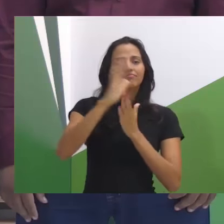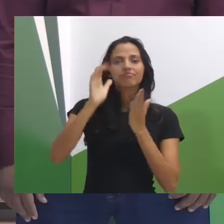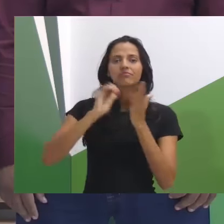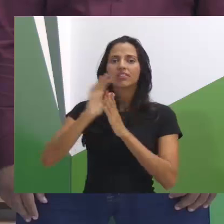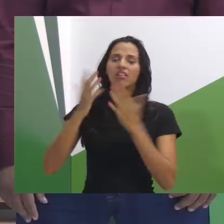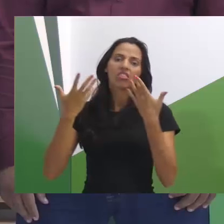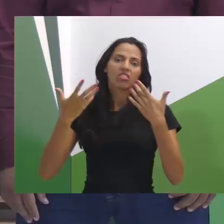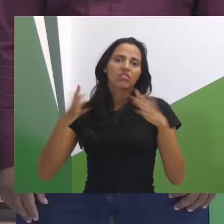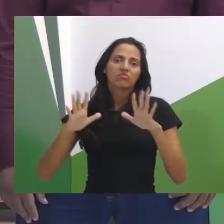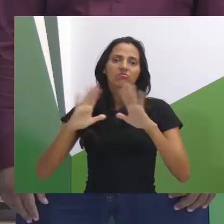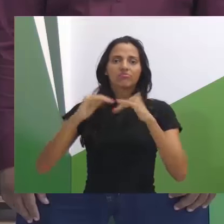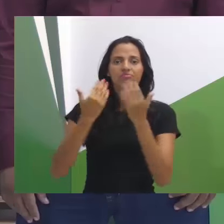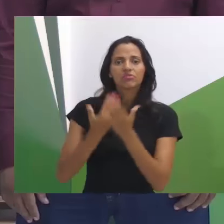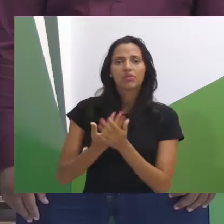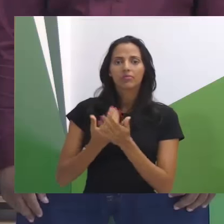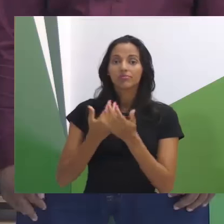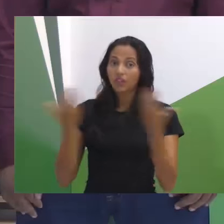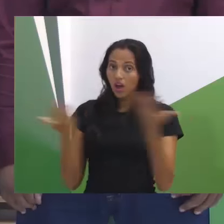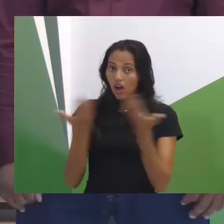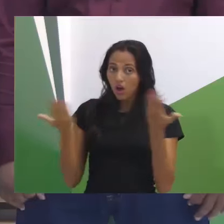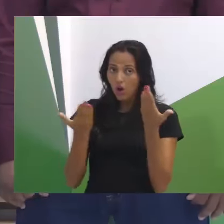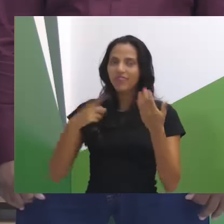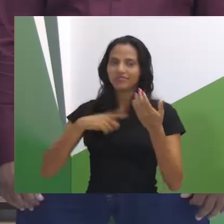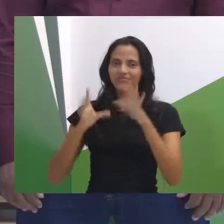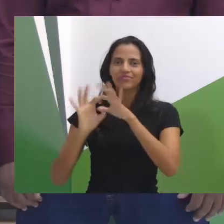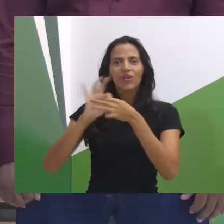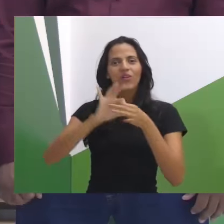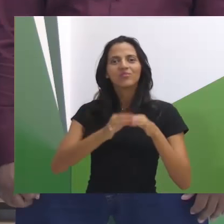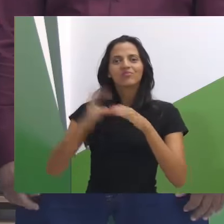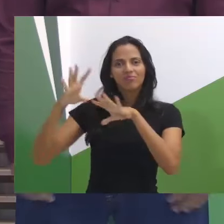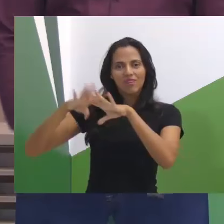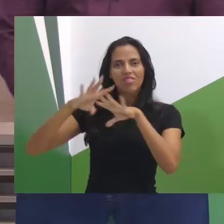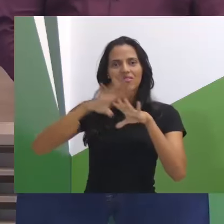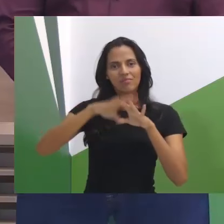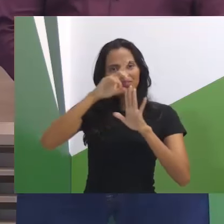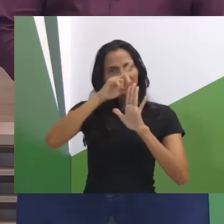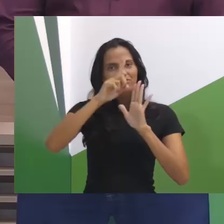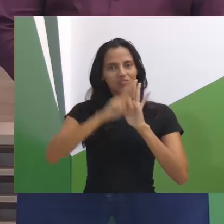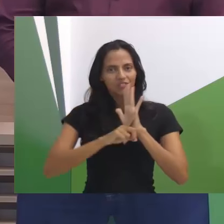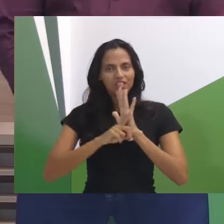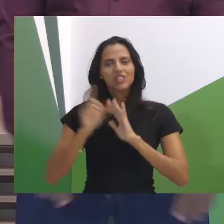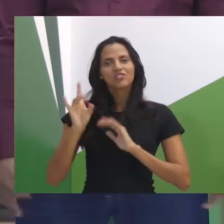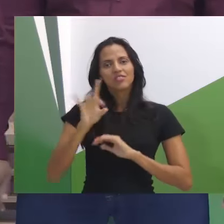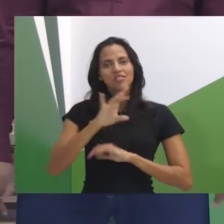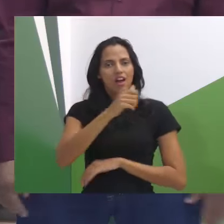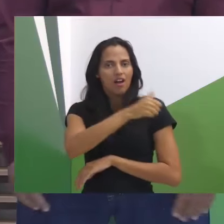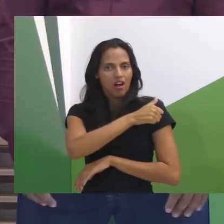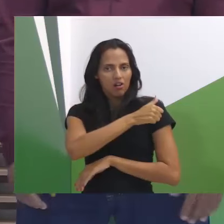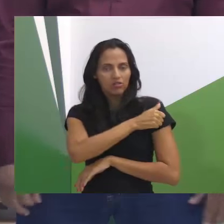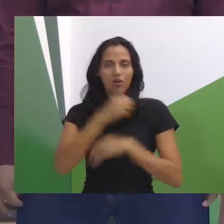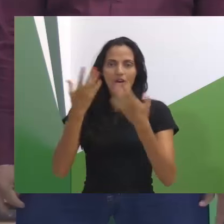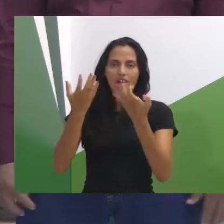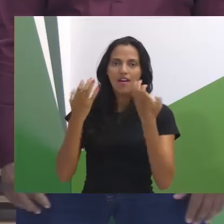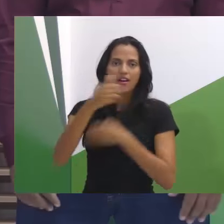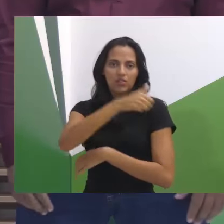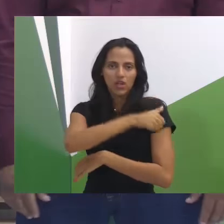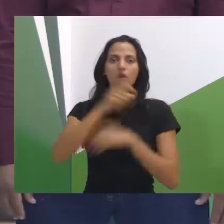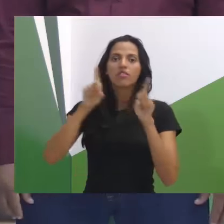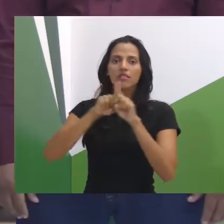o seu espaço nessas Olimpíadas O espaço que lhe é de direito Então nós queremos que os alunos e os